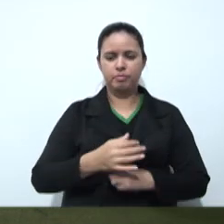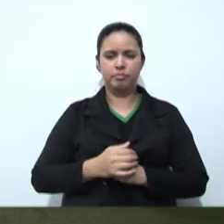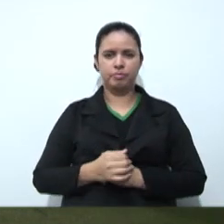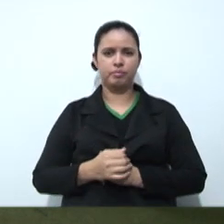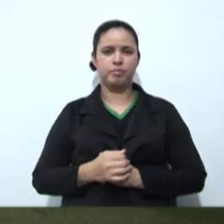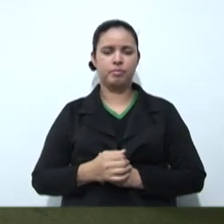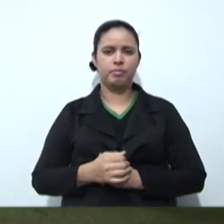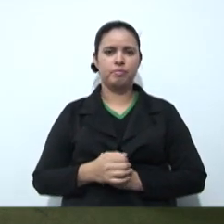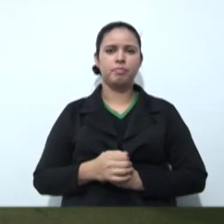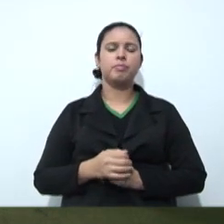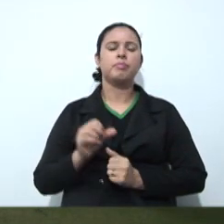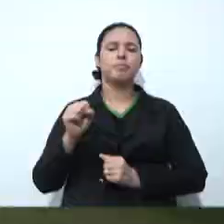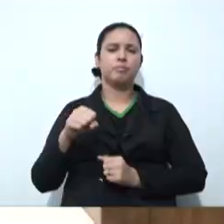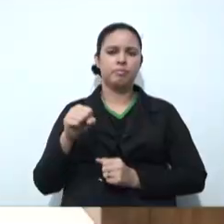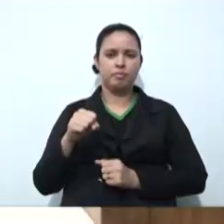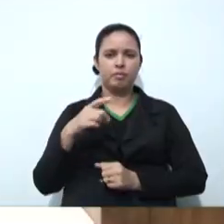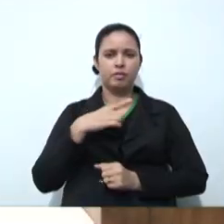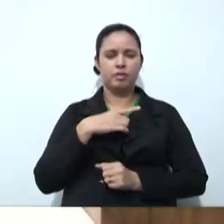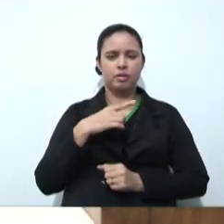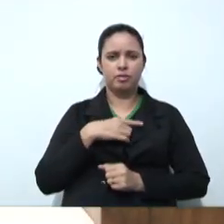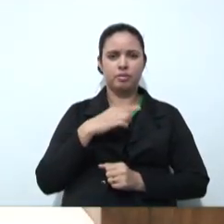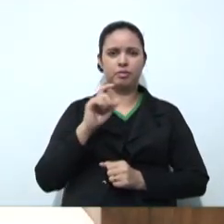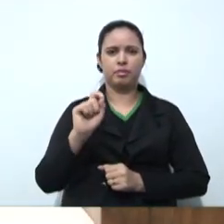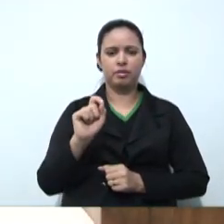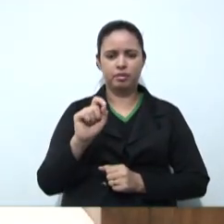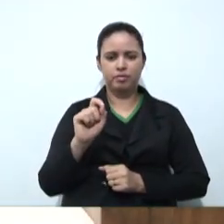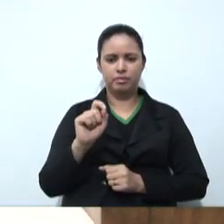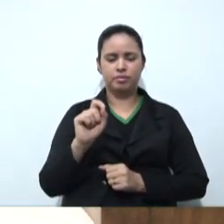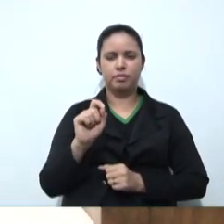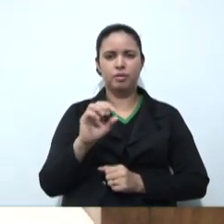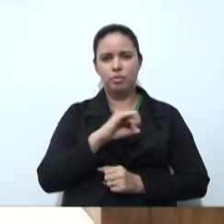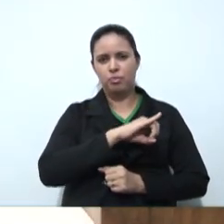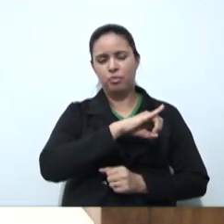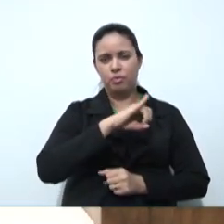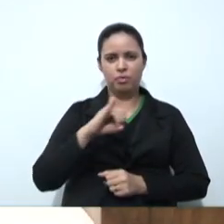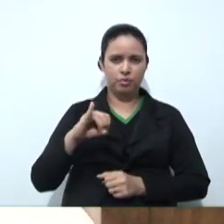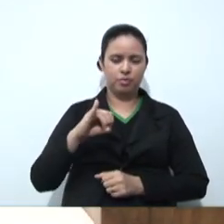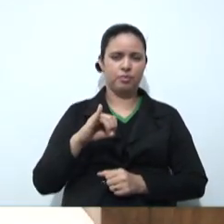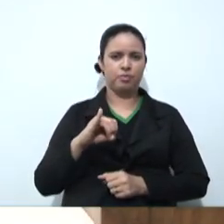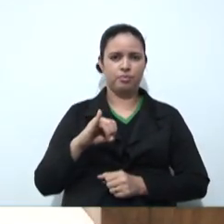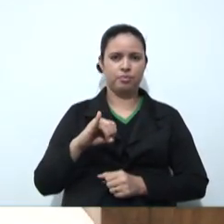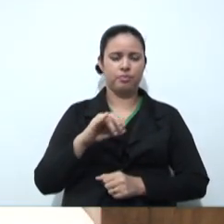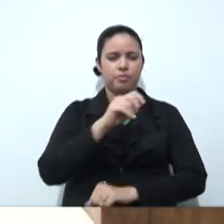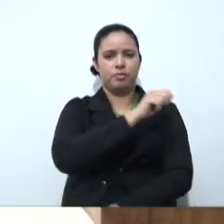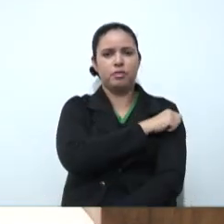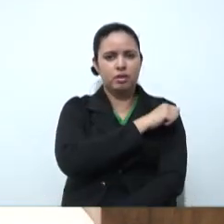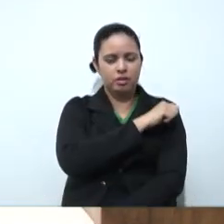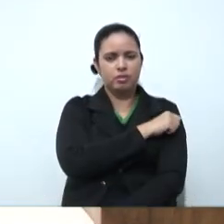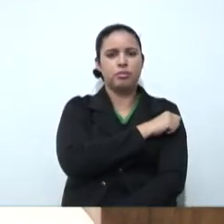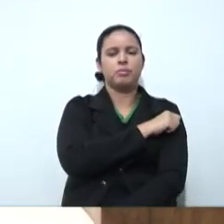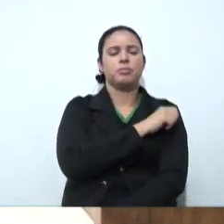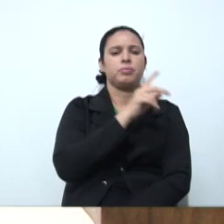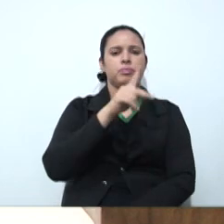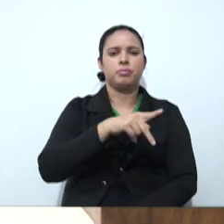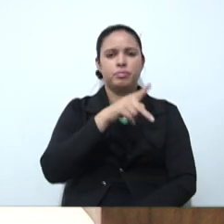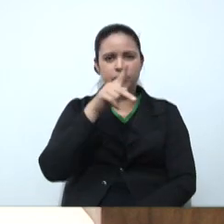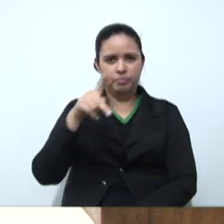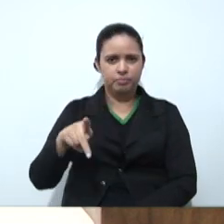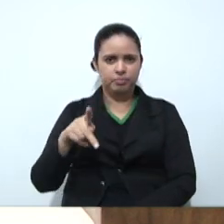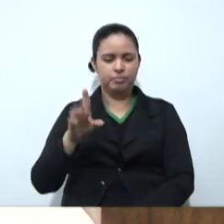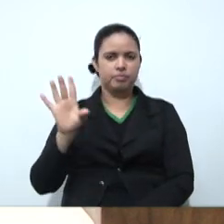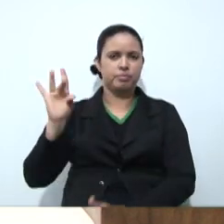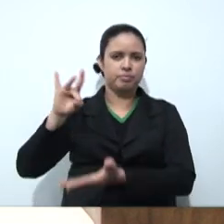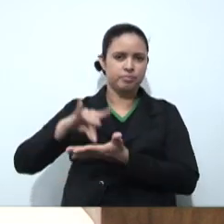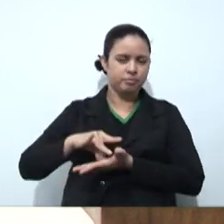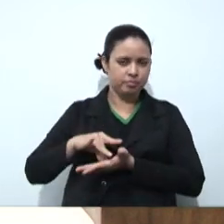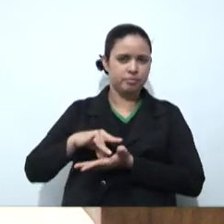aí? É isso, professor. Nós temos aqui um alô, né, dos alunos, dos professores, né, que estão lá nos polos,